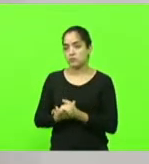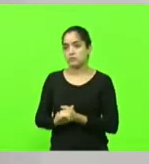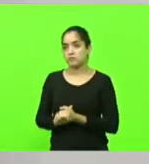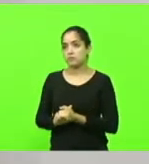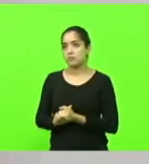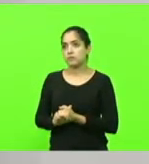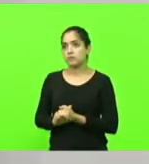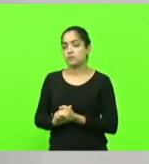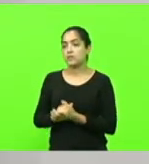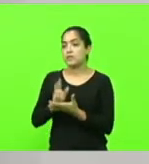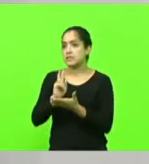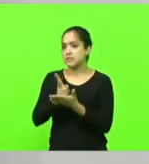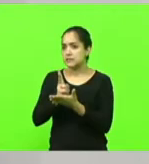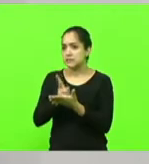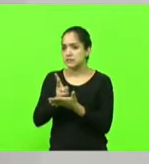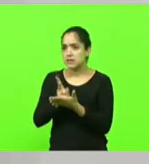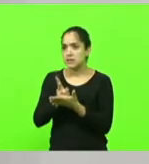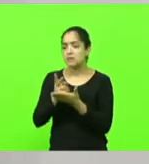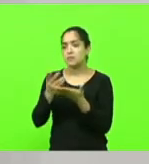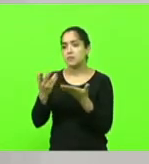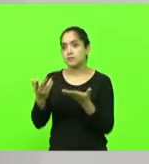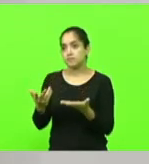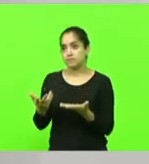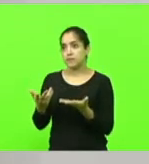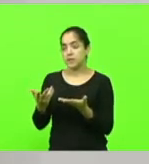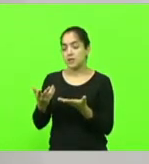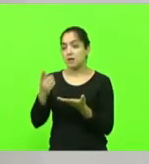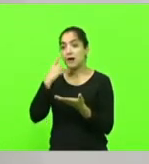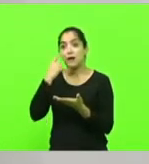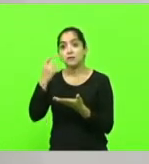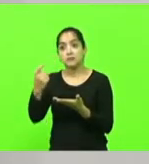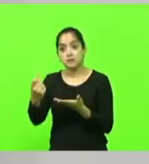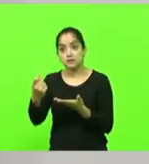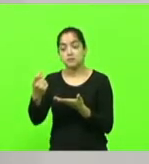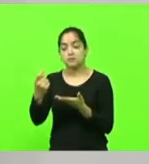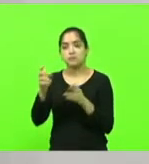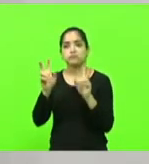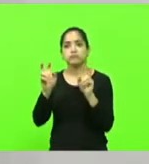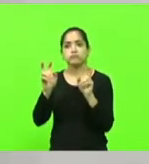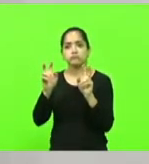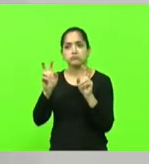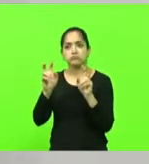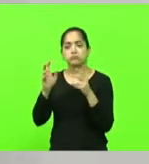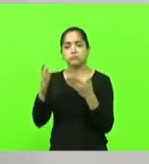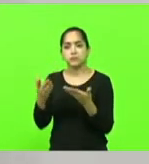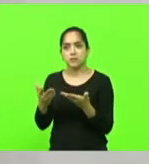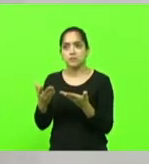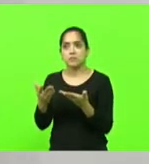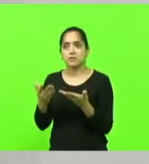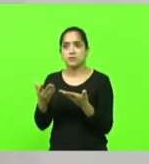Ele sempre me provocou, portanto, a me interessar com assuntos relevantes, como